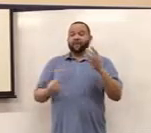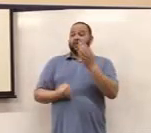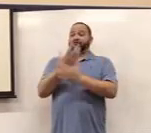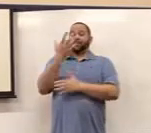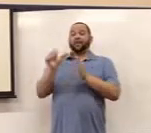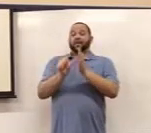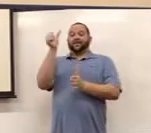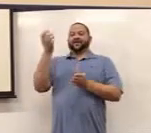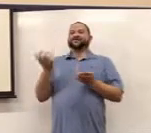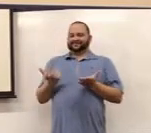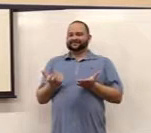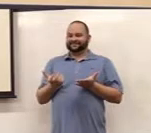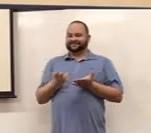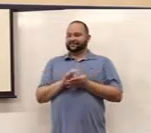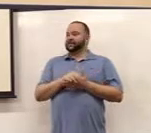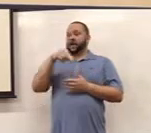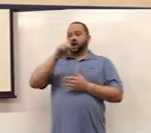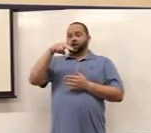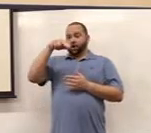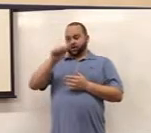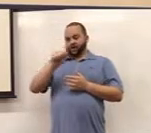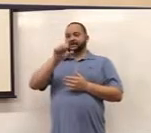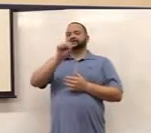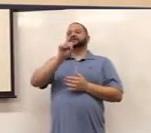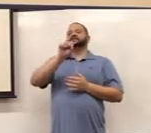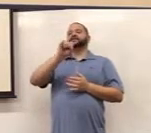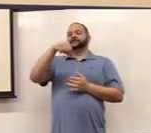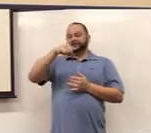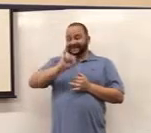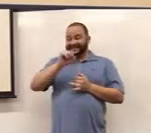Nona Sinfonia aqui em Jundiaí.